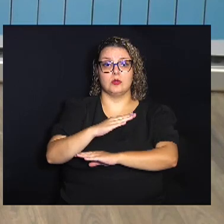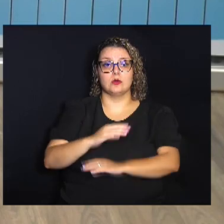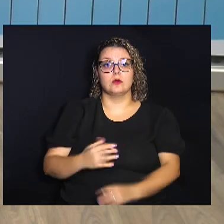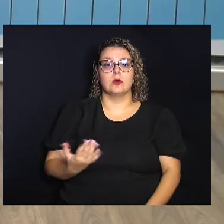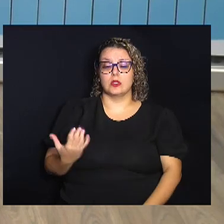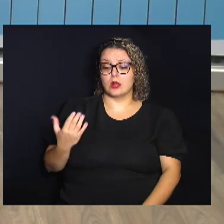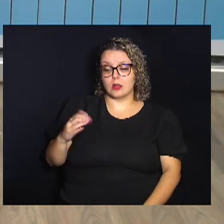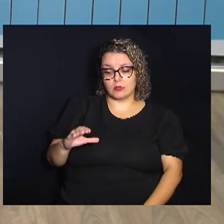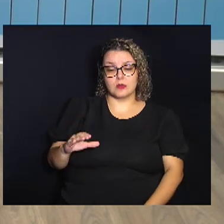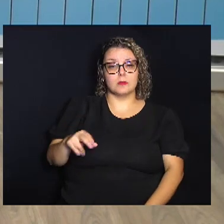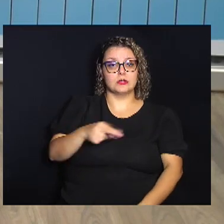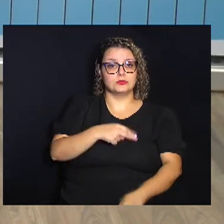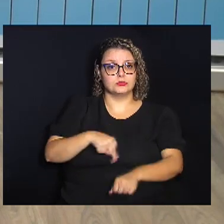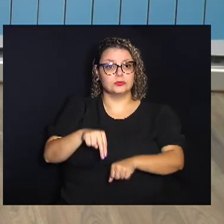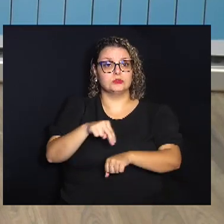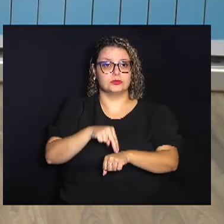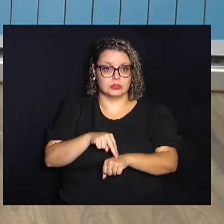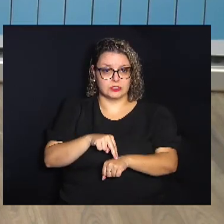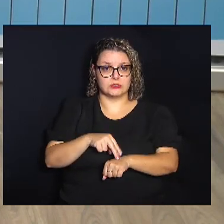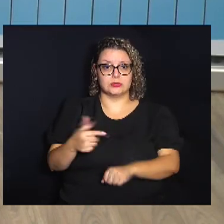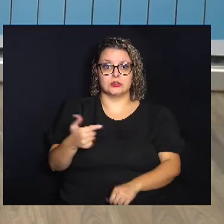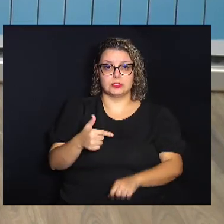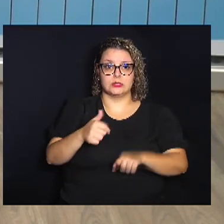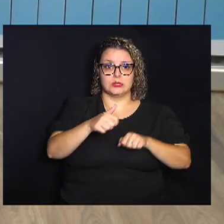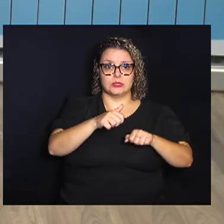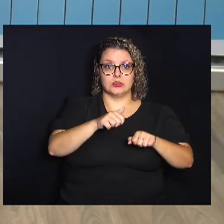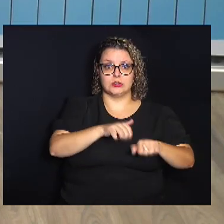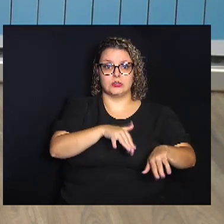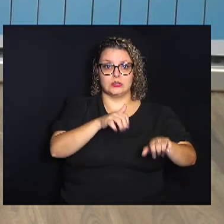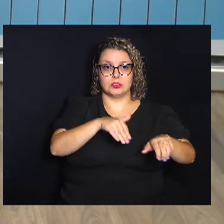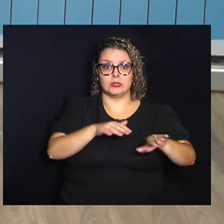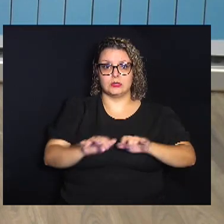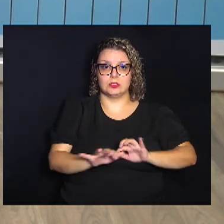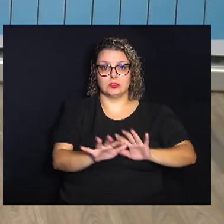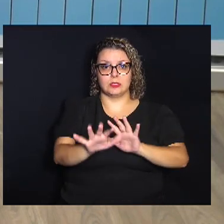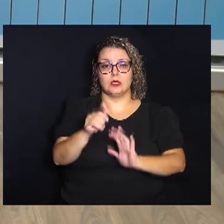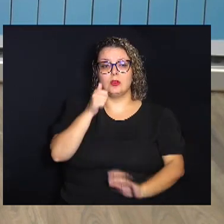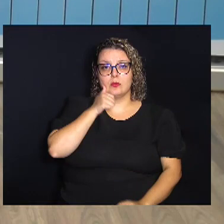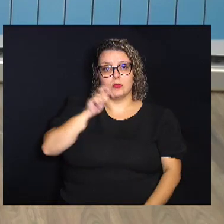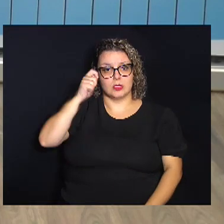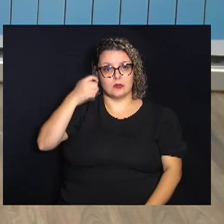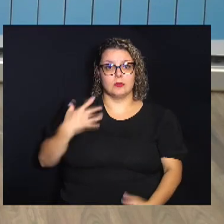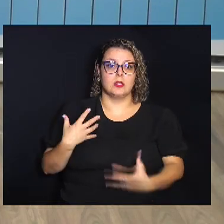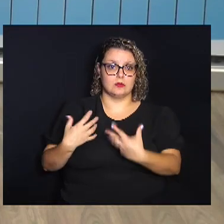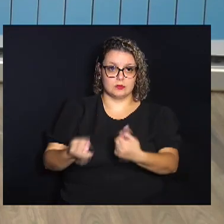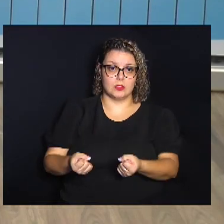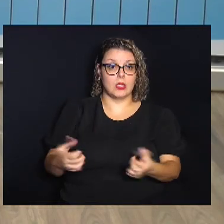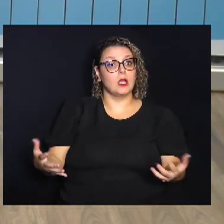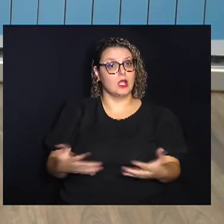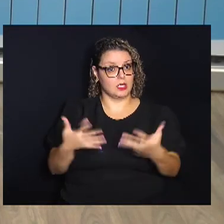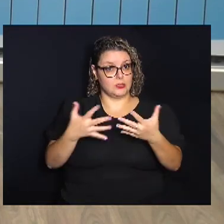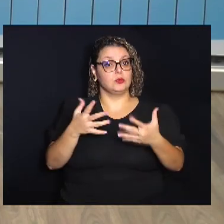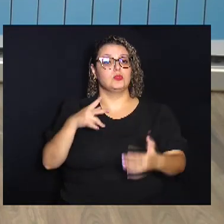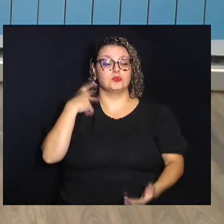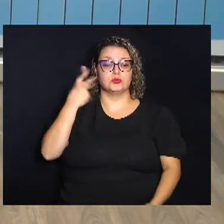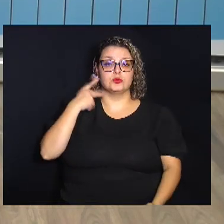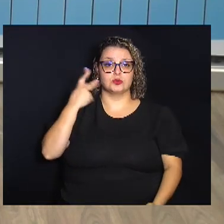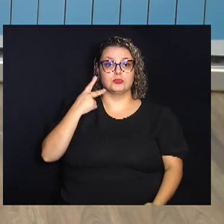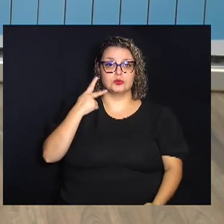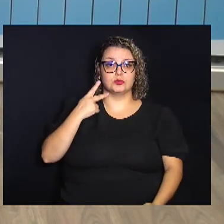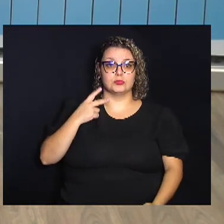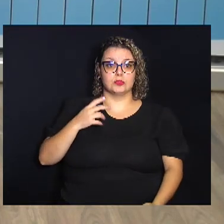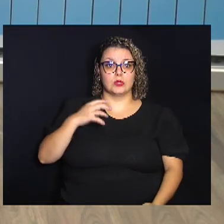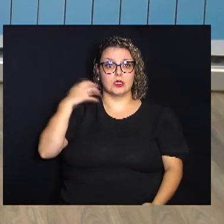lançamento nacional da 2ª Marcha Nacional de Mulheres Negras. A iniciativa é da vereadora